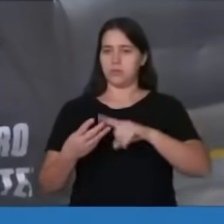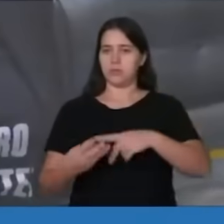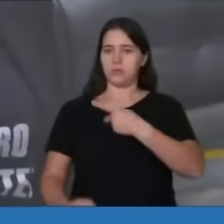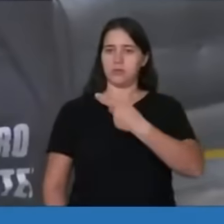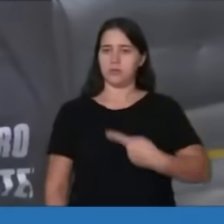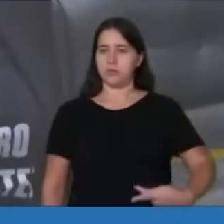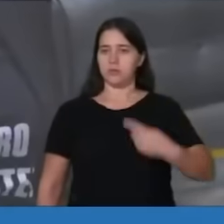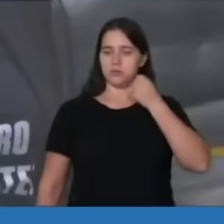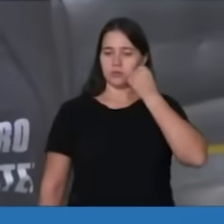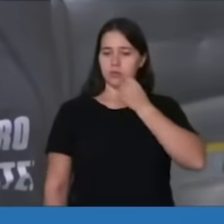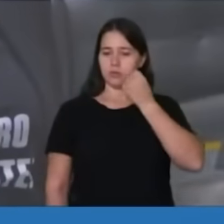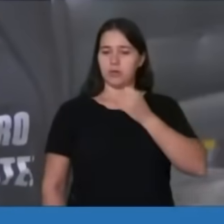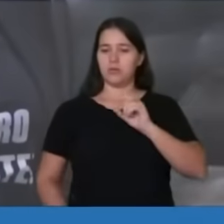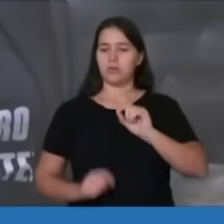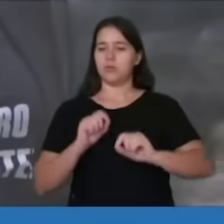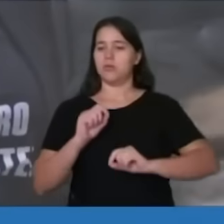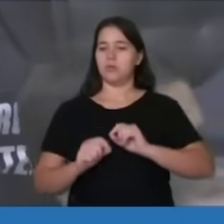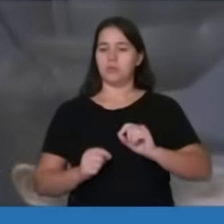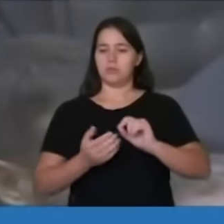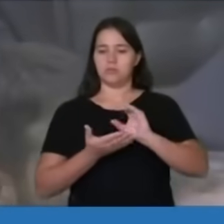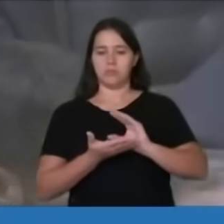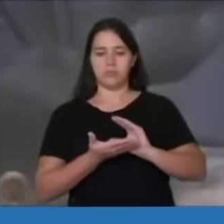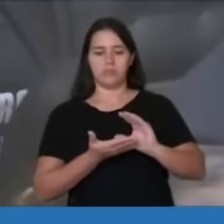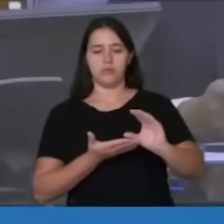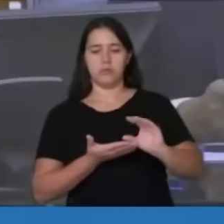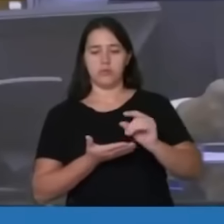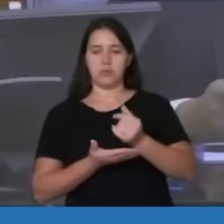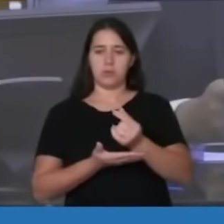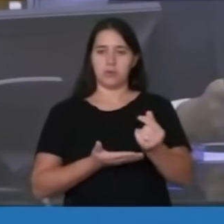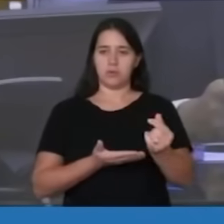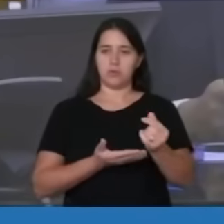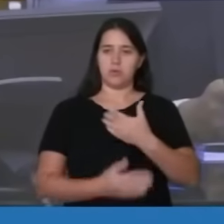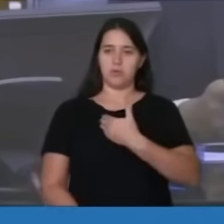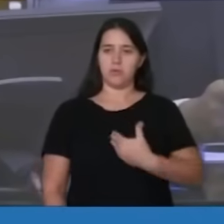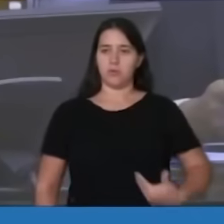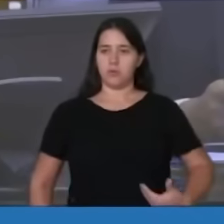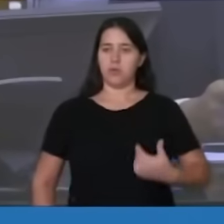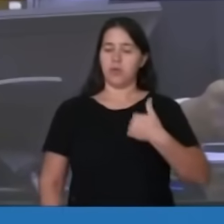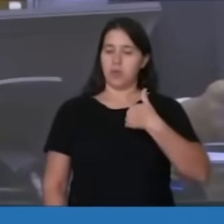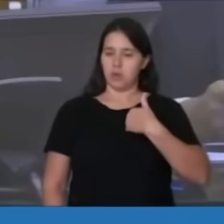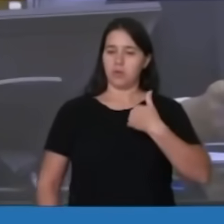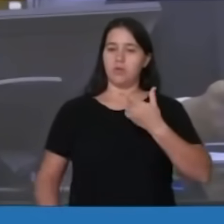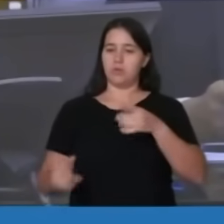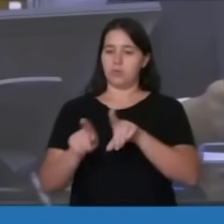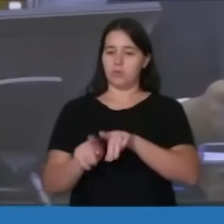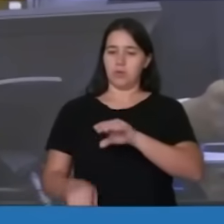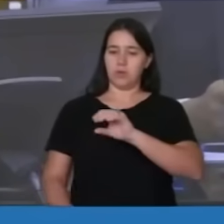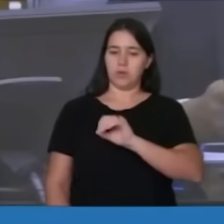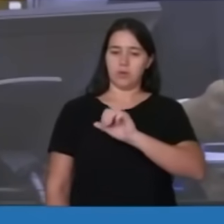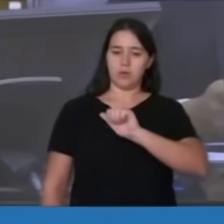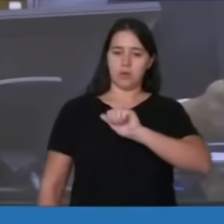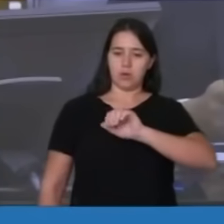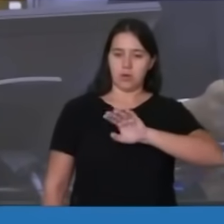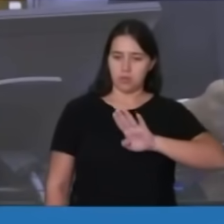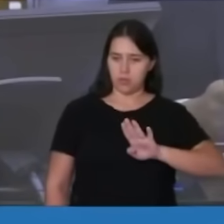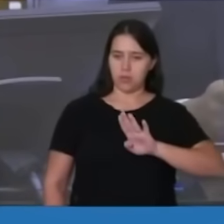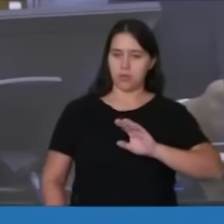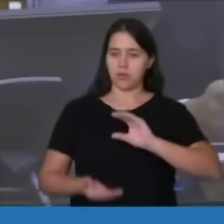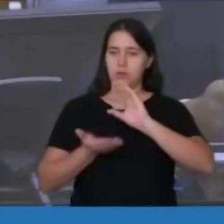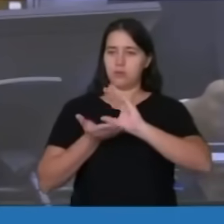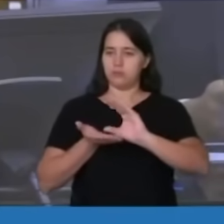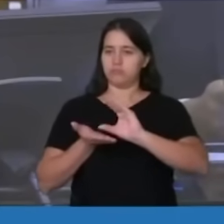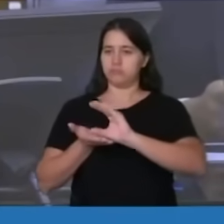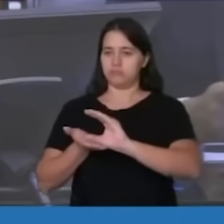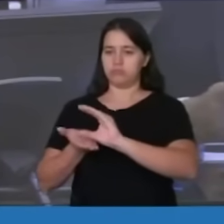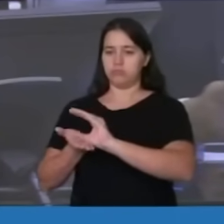posição favorável ao financiamento público de campanha. Eu sou egresso da Ordem dos Advogados do Brasil, foi a OAB que capitaneou essa